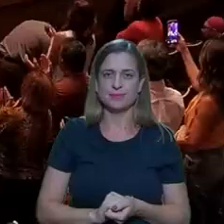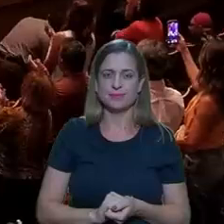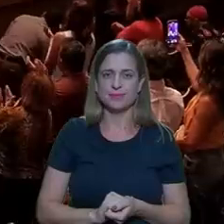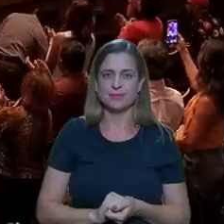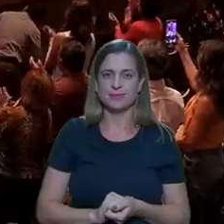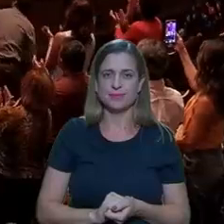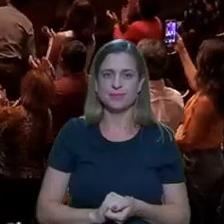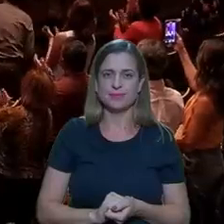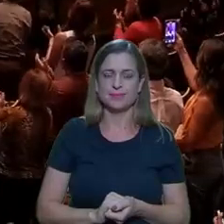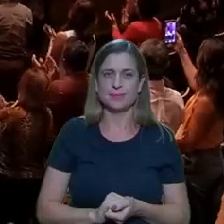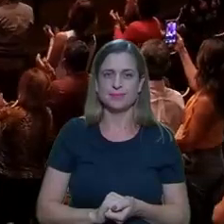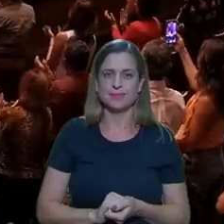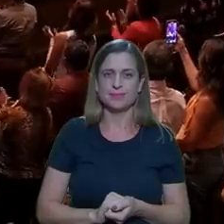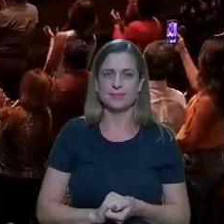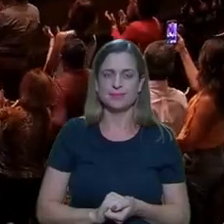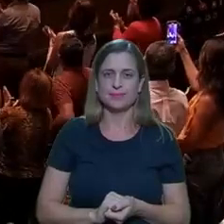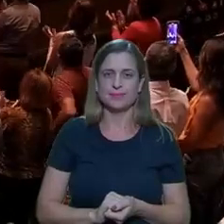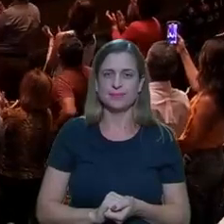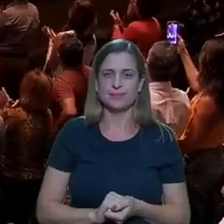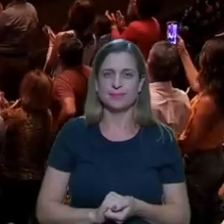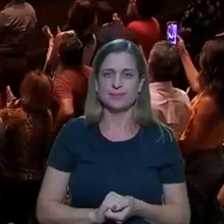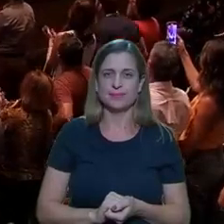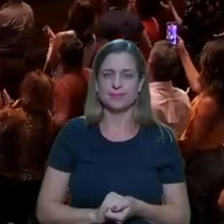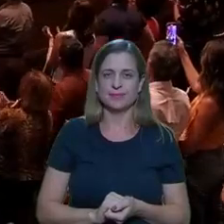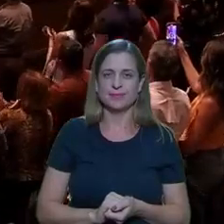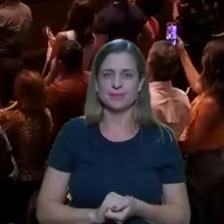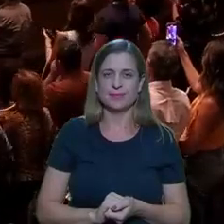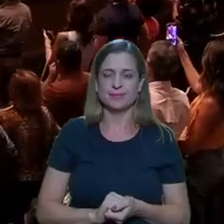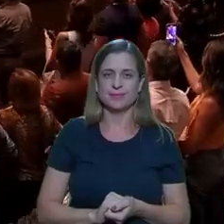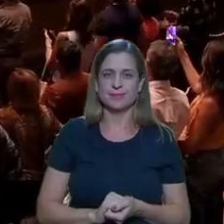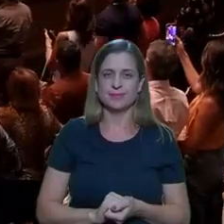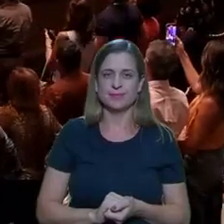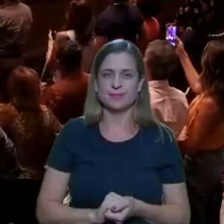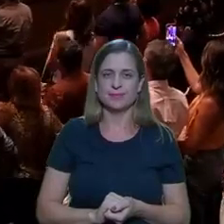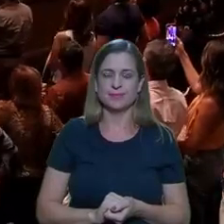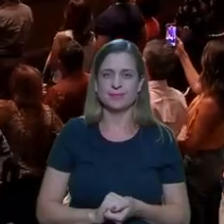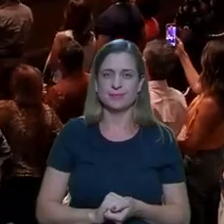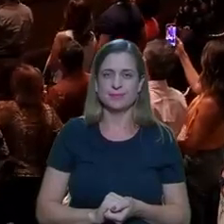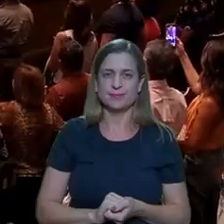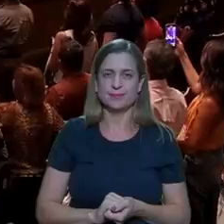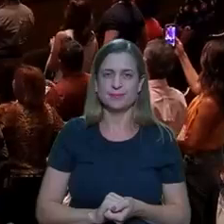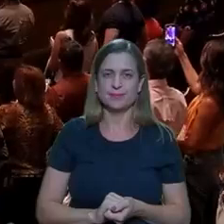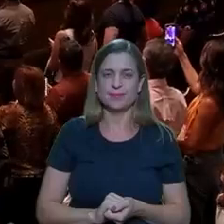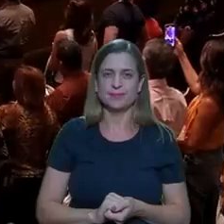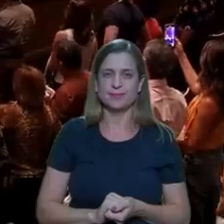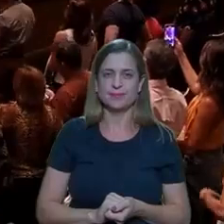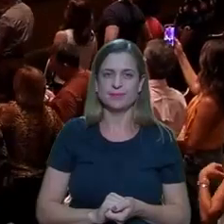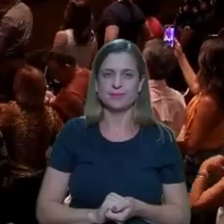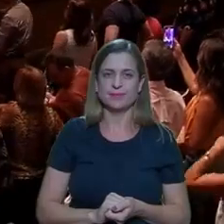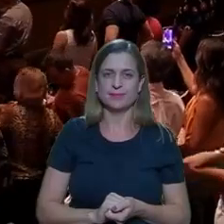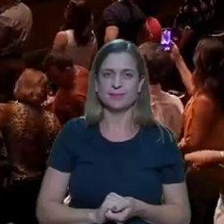Sobe ao palco, auxiliado por uma mulher, Fernando Braga, um senhor branco que possui cabelos apenas nas laterais da cabeça de tom